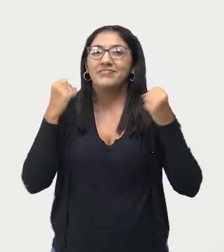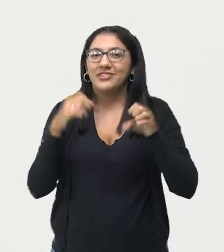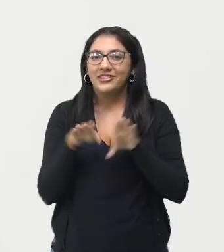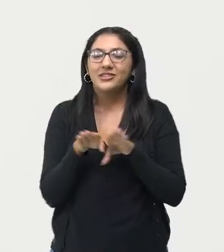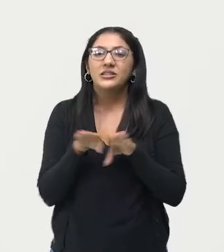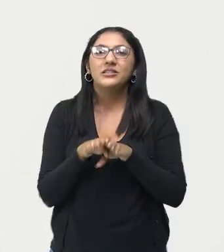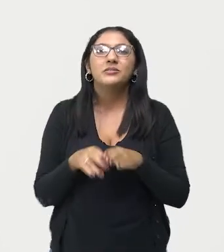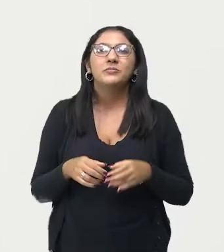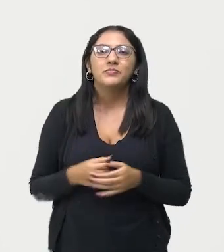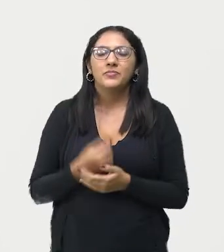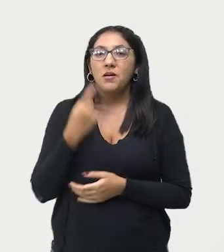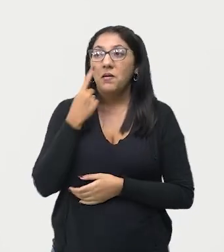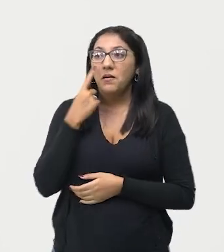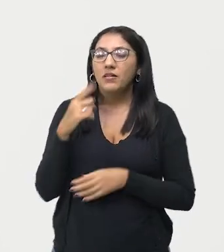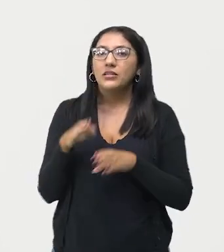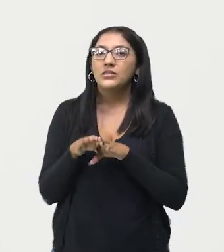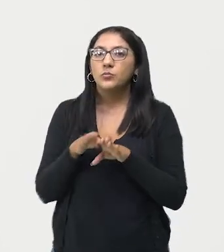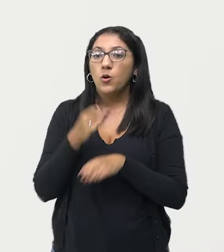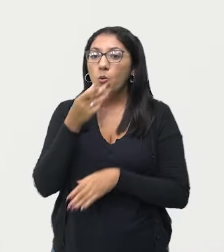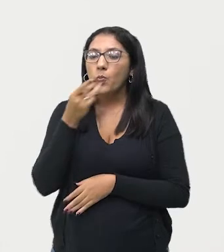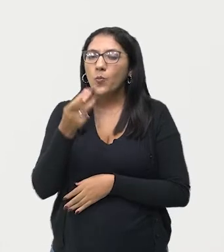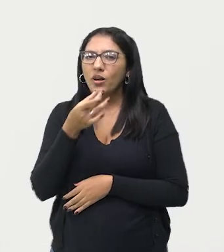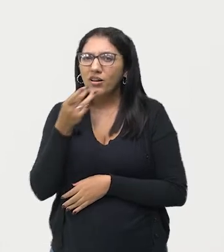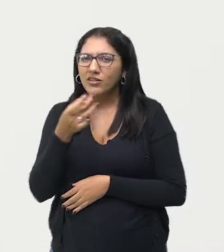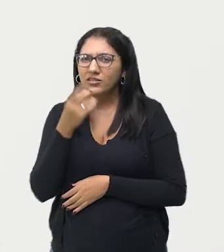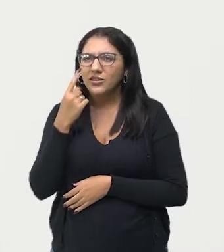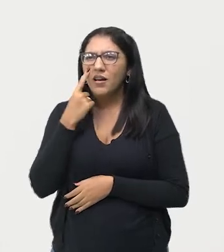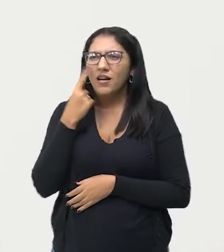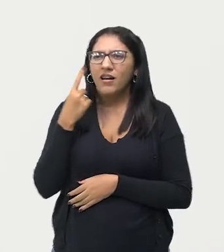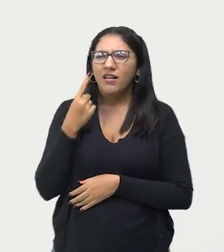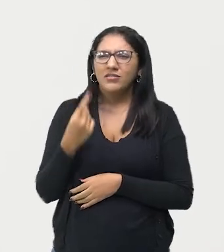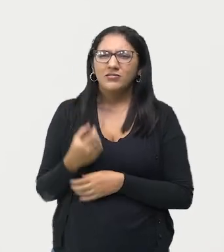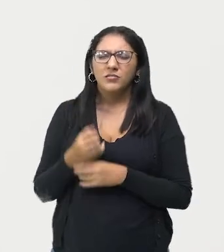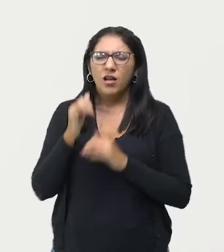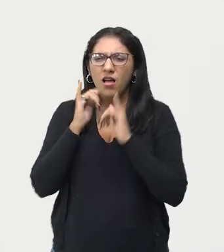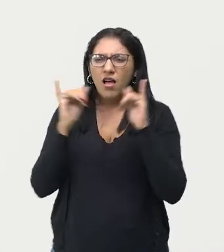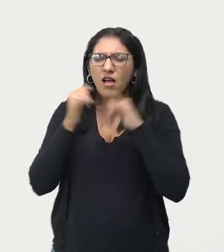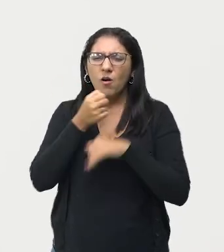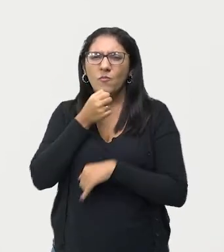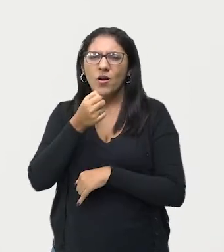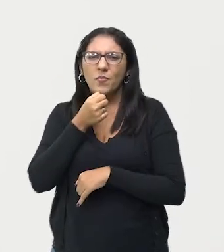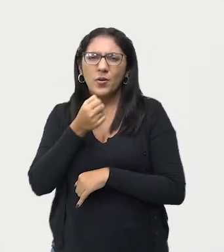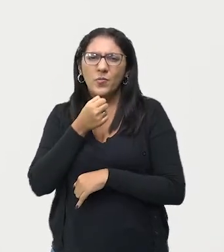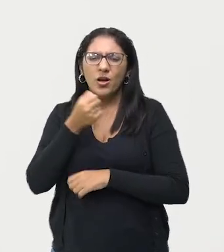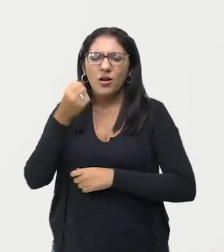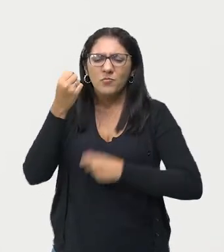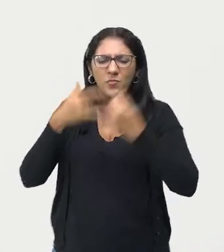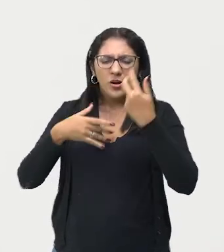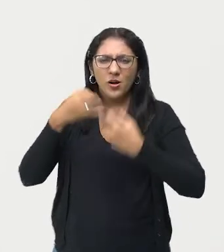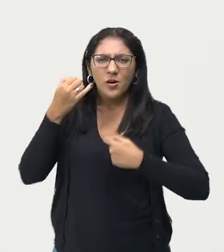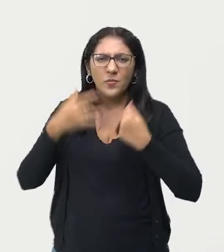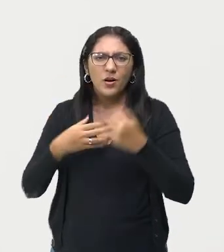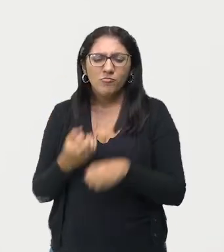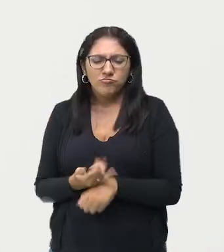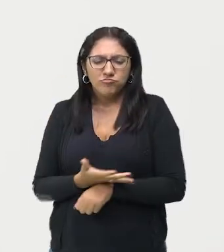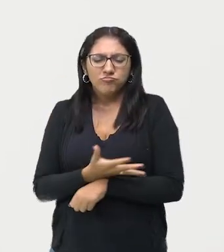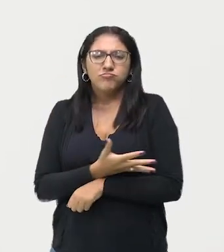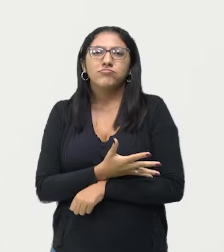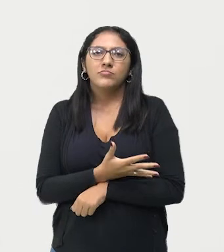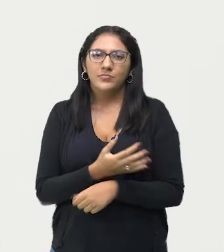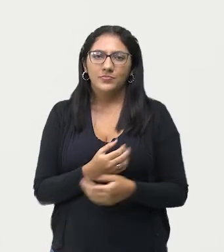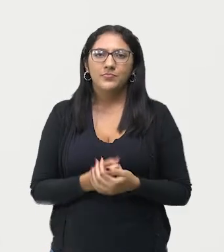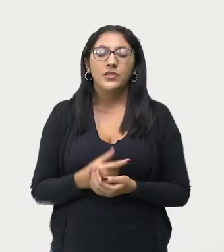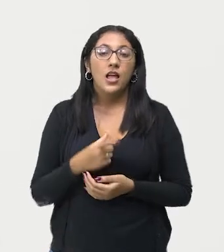está falando especificamente da questão da narração emotiva, né? É ele que está dizendo que, para